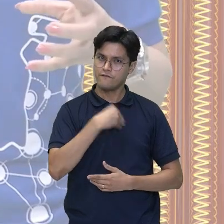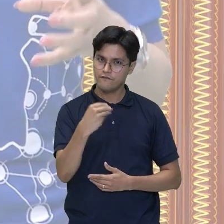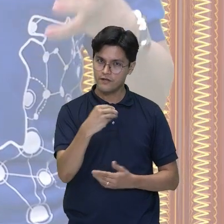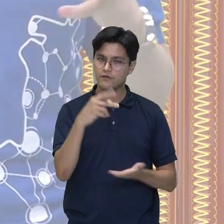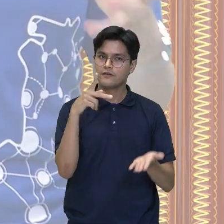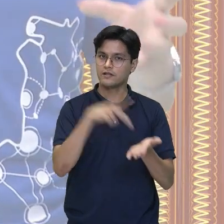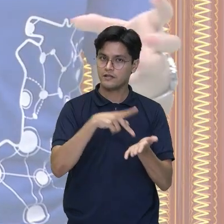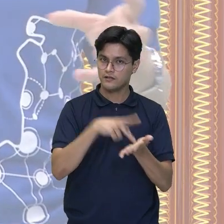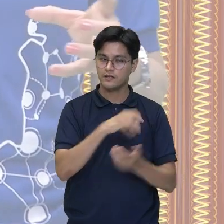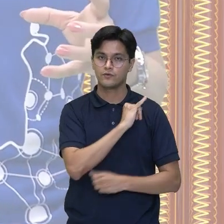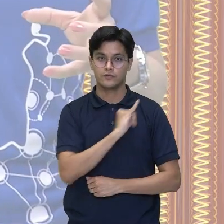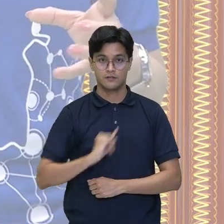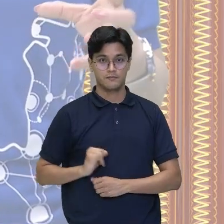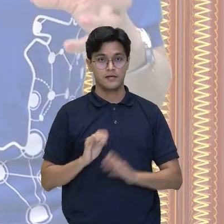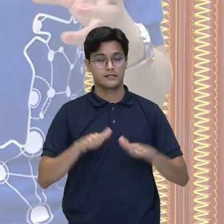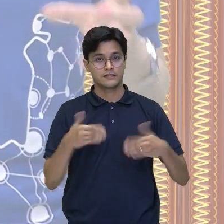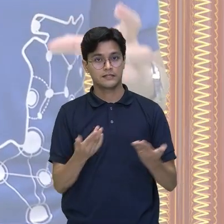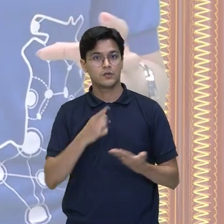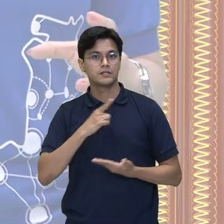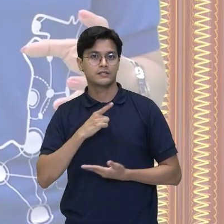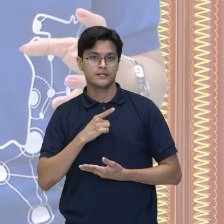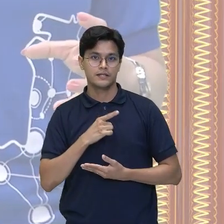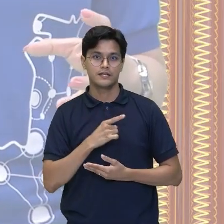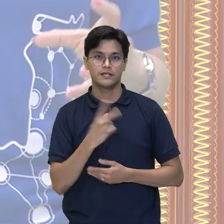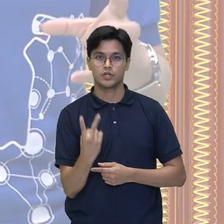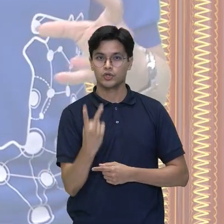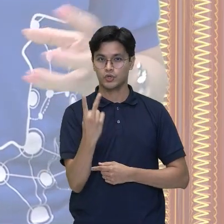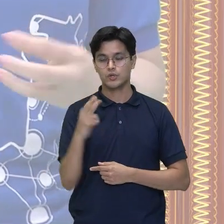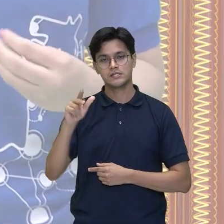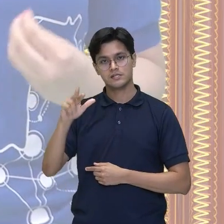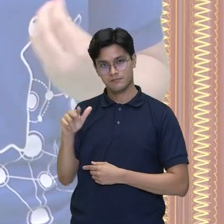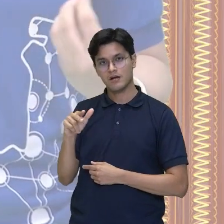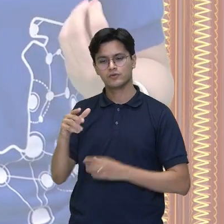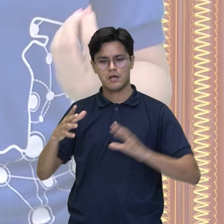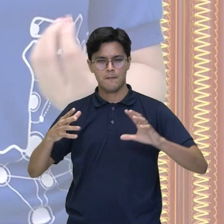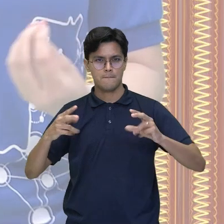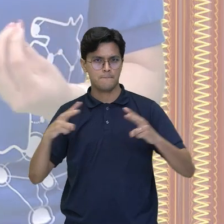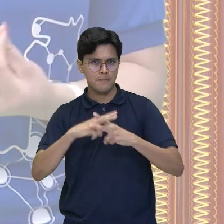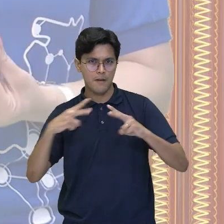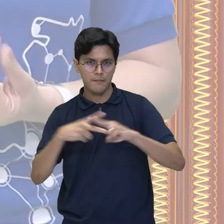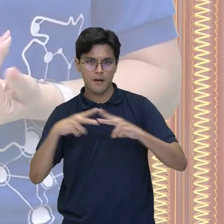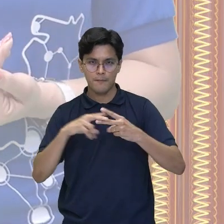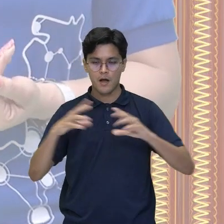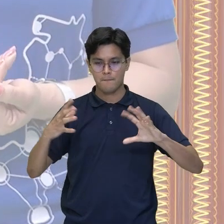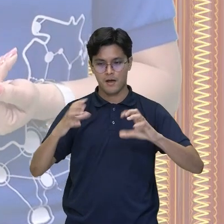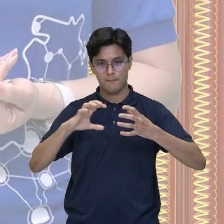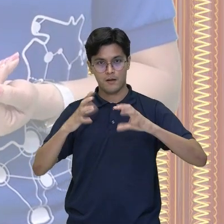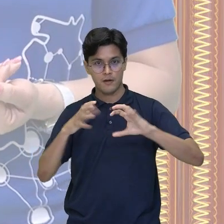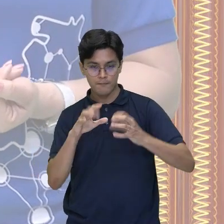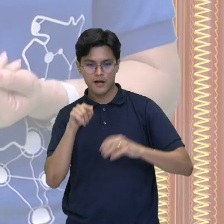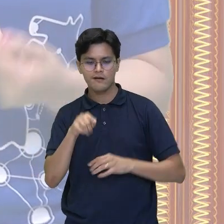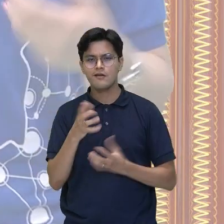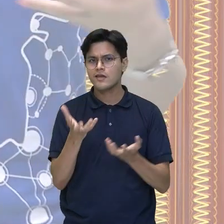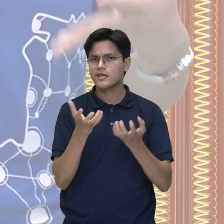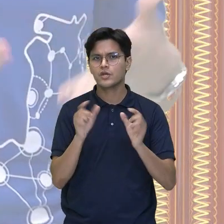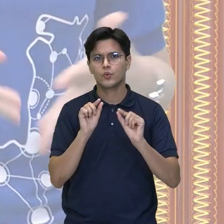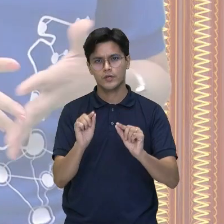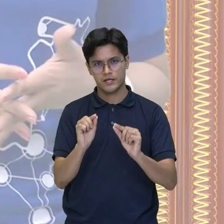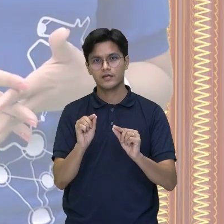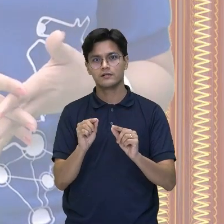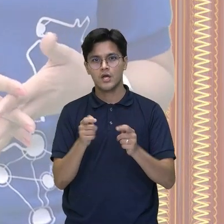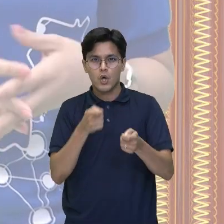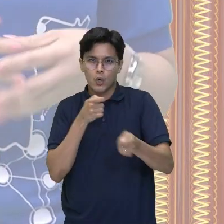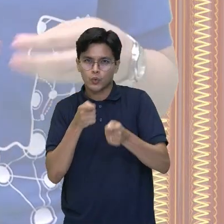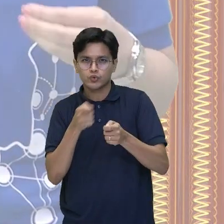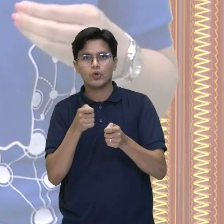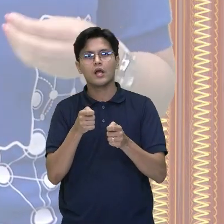Então nós temos aí a presença de 2 irmãos, um brigando contra o outro pelo controle total do Império Inca. O